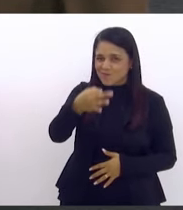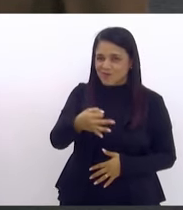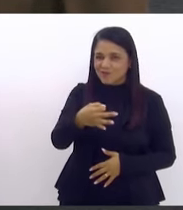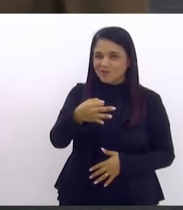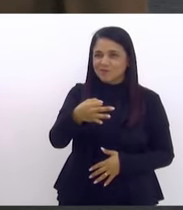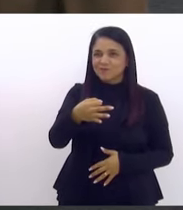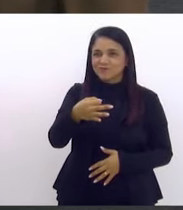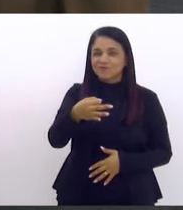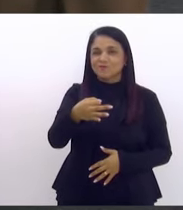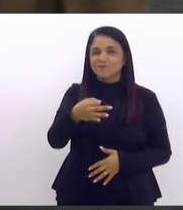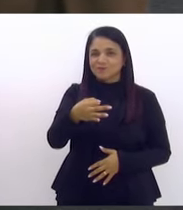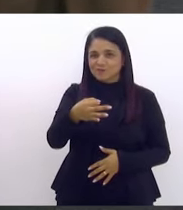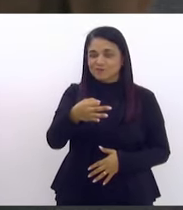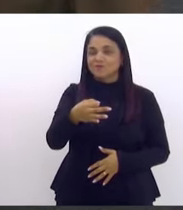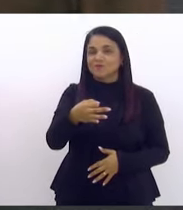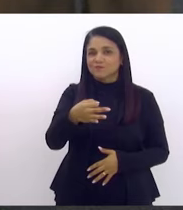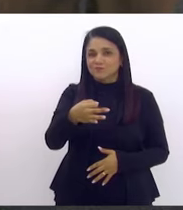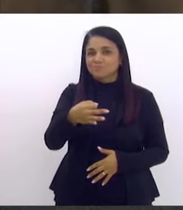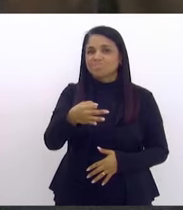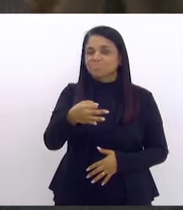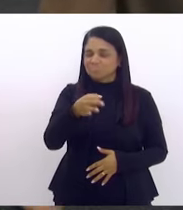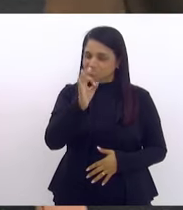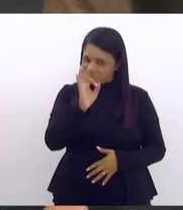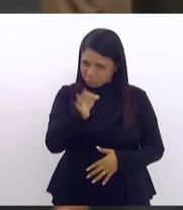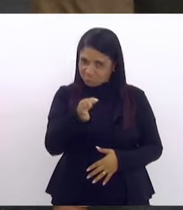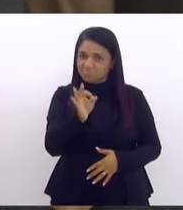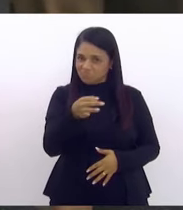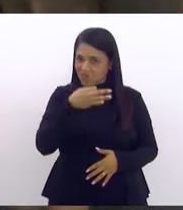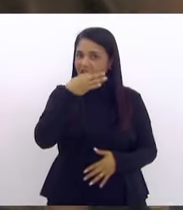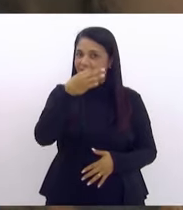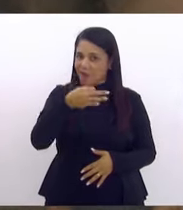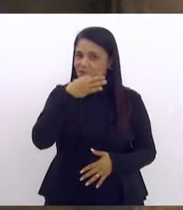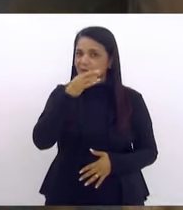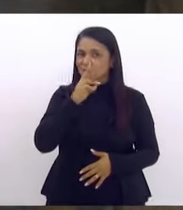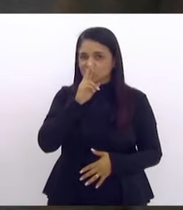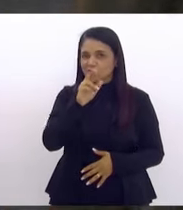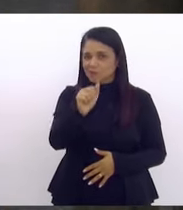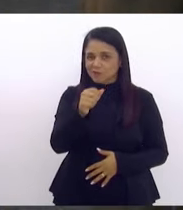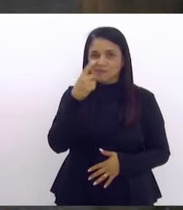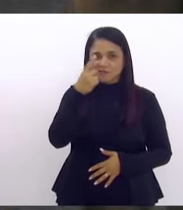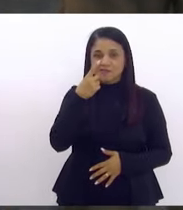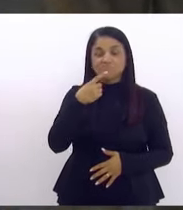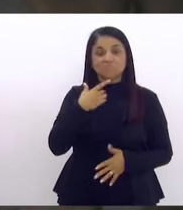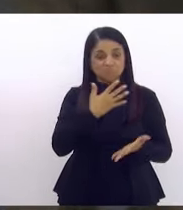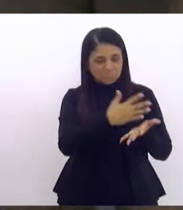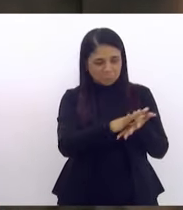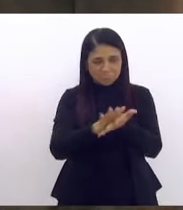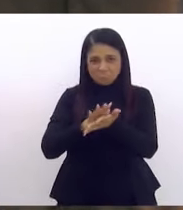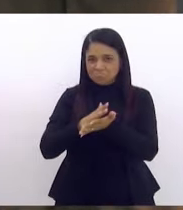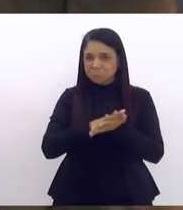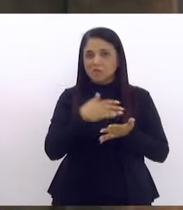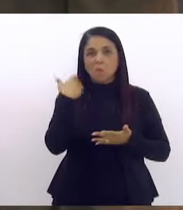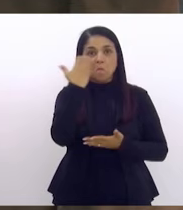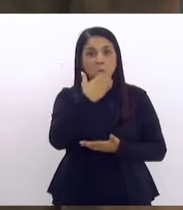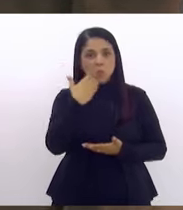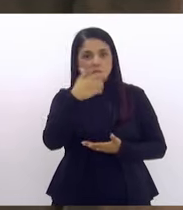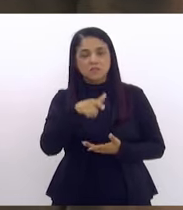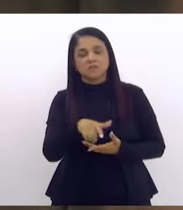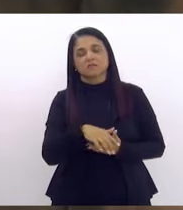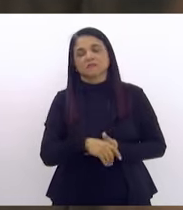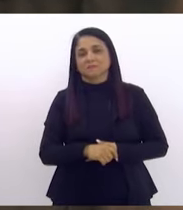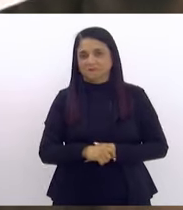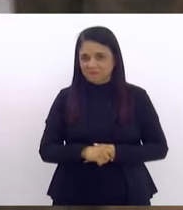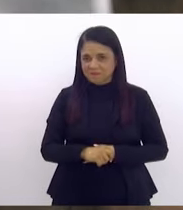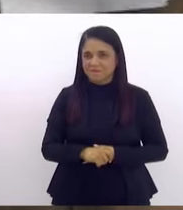seriam esse argumento, sim, deputado Amorim, seria digno de um samba enredo. Seria digno de um samba